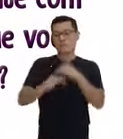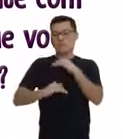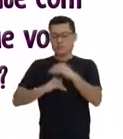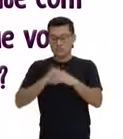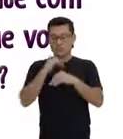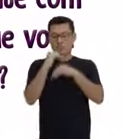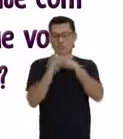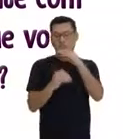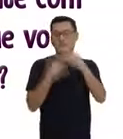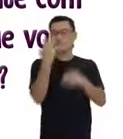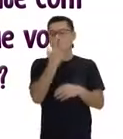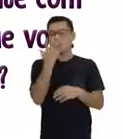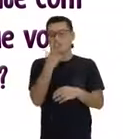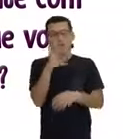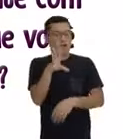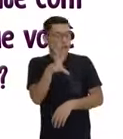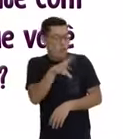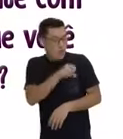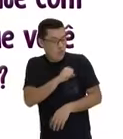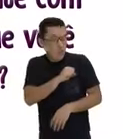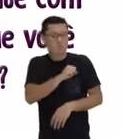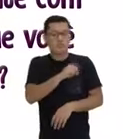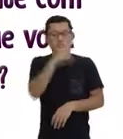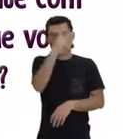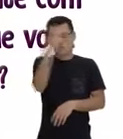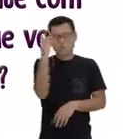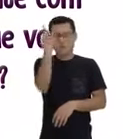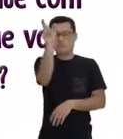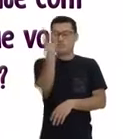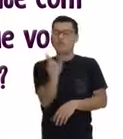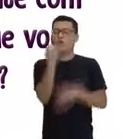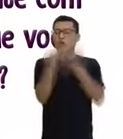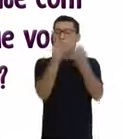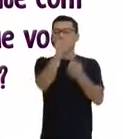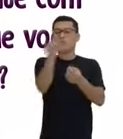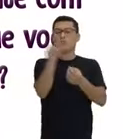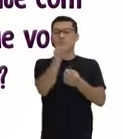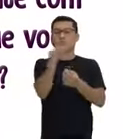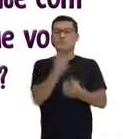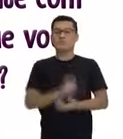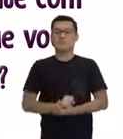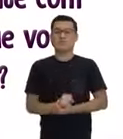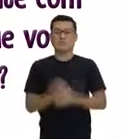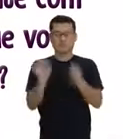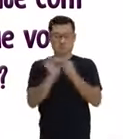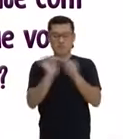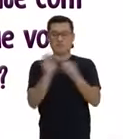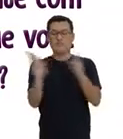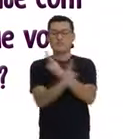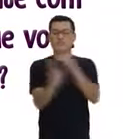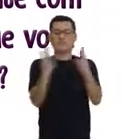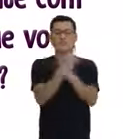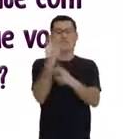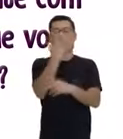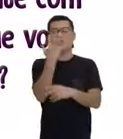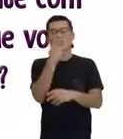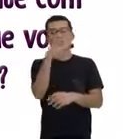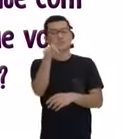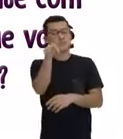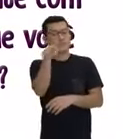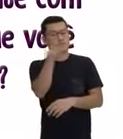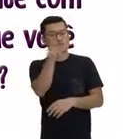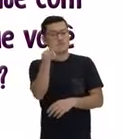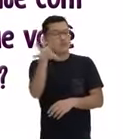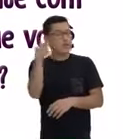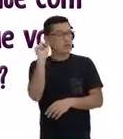produção musical e como gosto pessoal E como você é faz essa relação com a música que você